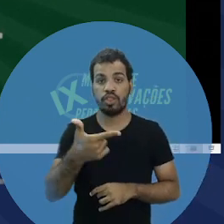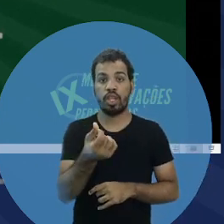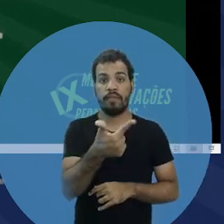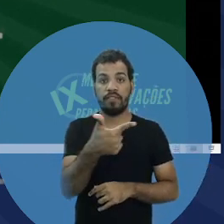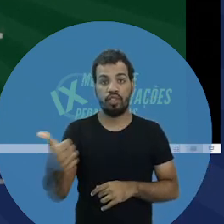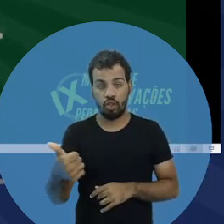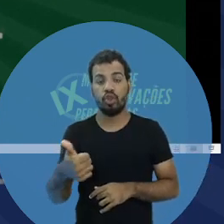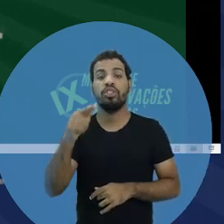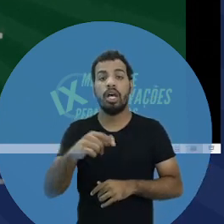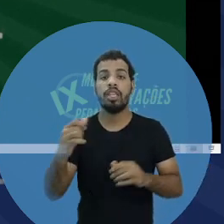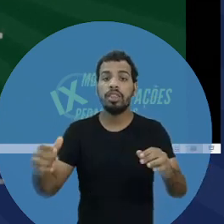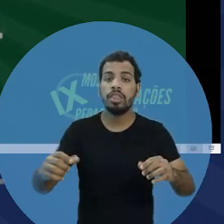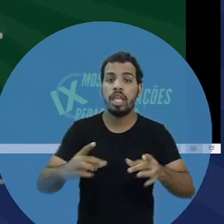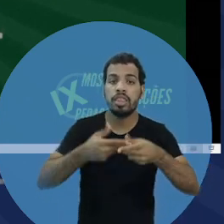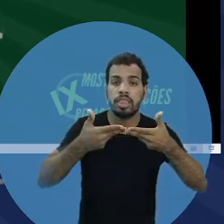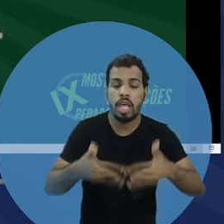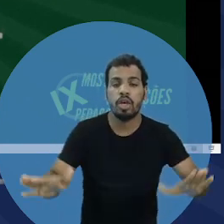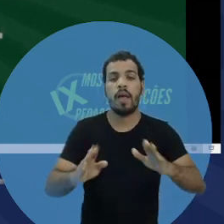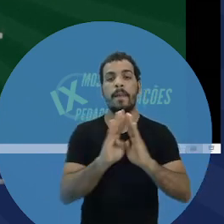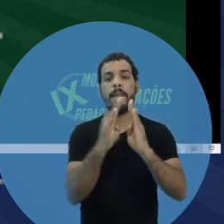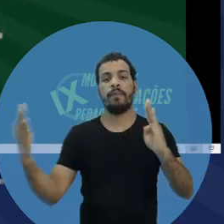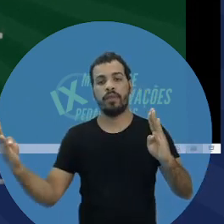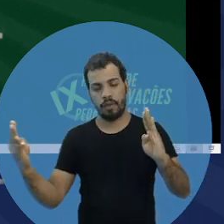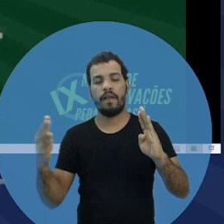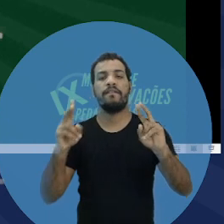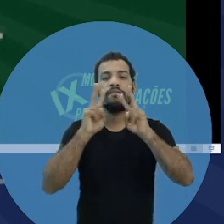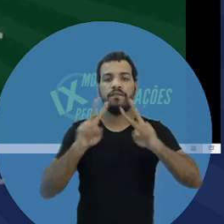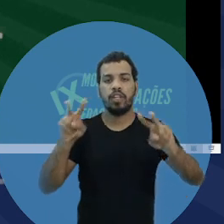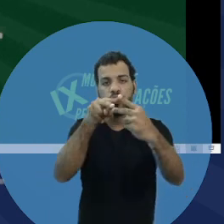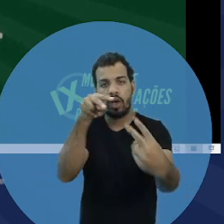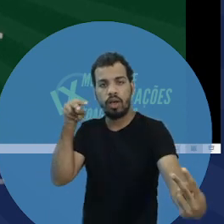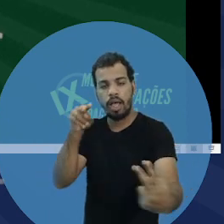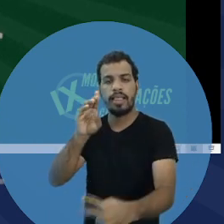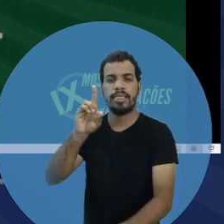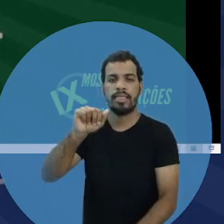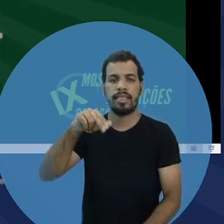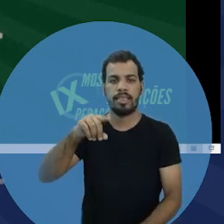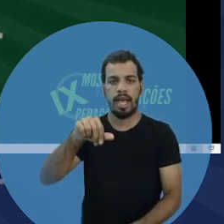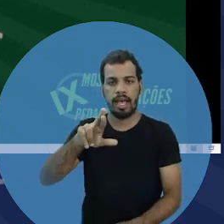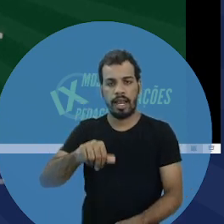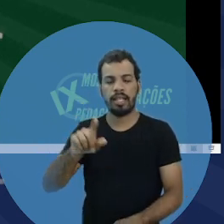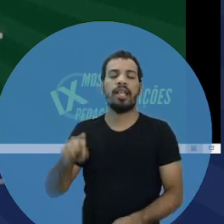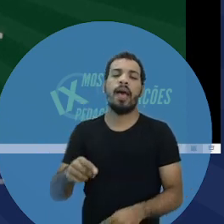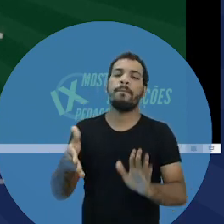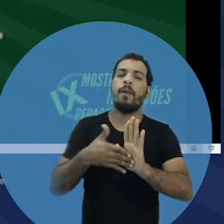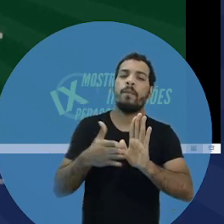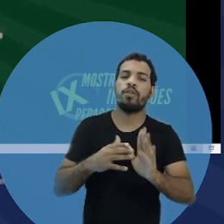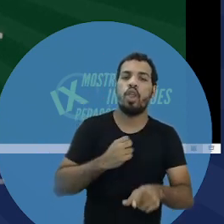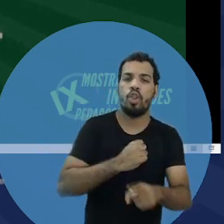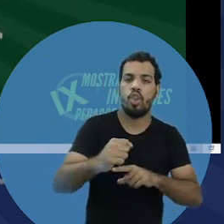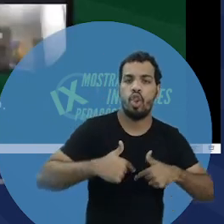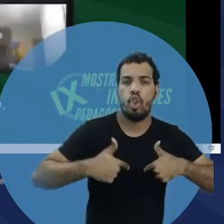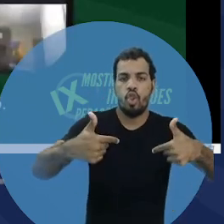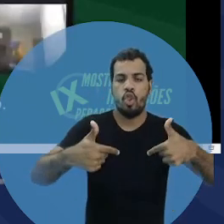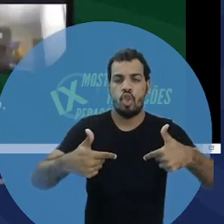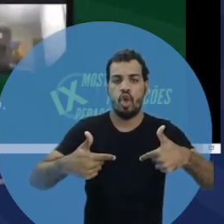da Biblioteca Virtual Dandaras, com relevância da proposta de luta pela vida.